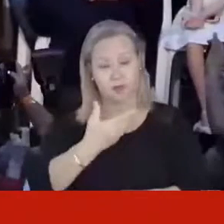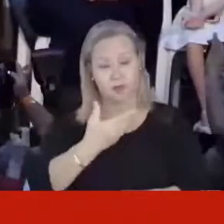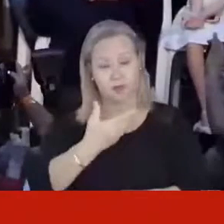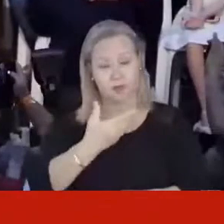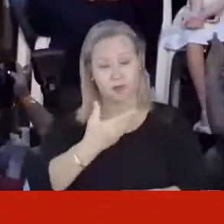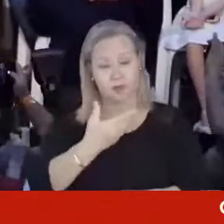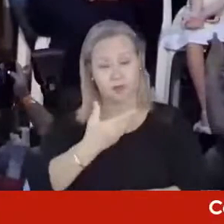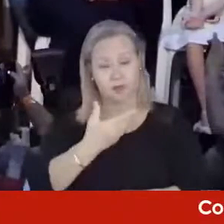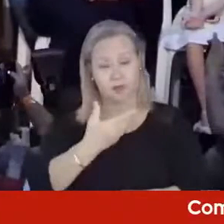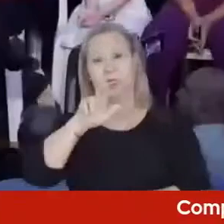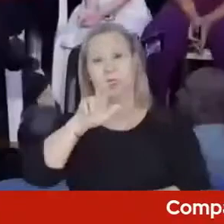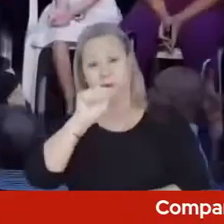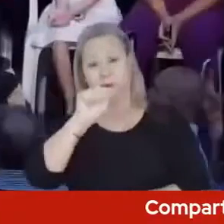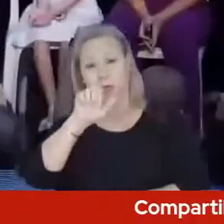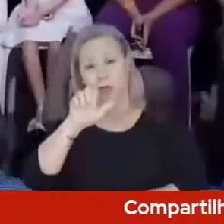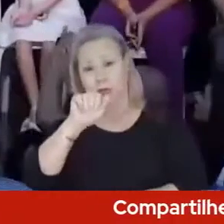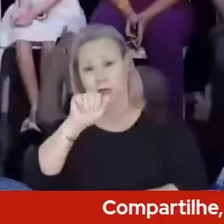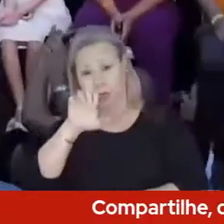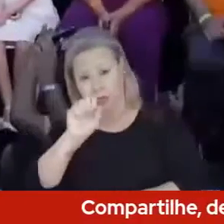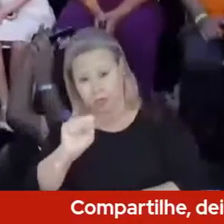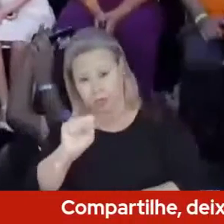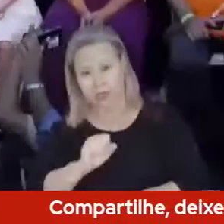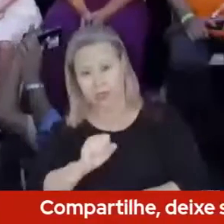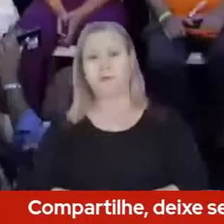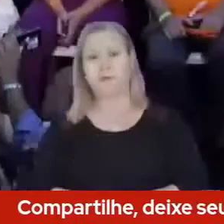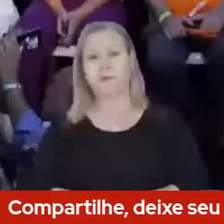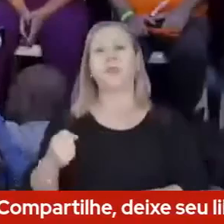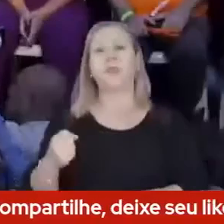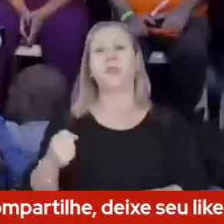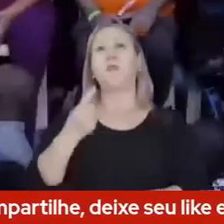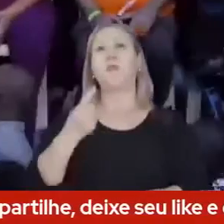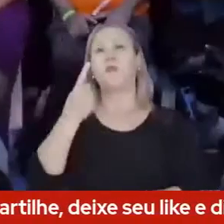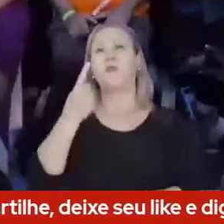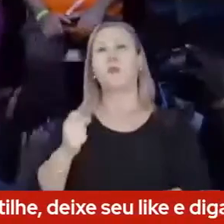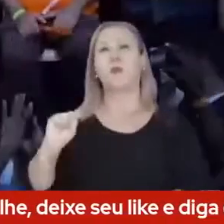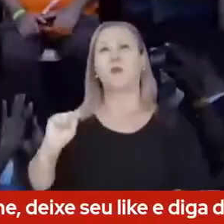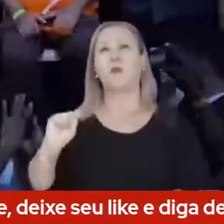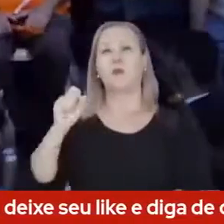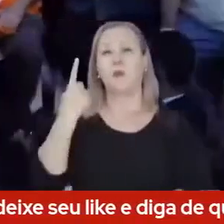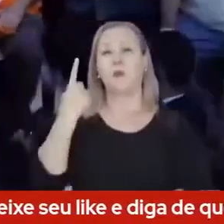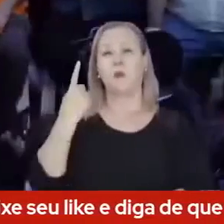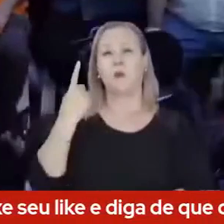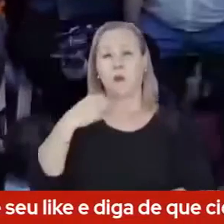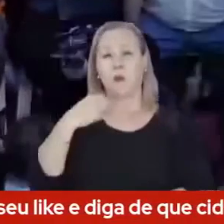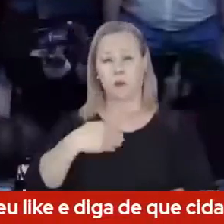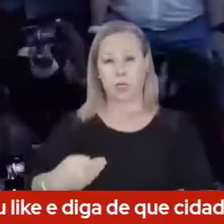Guimarães, como o ex-governador falecido Franco Montoro,